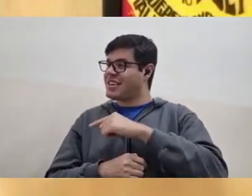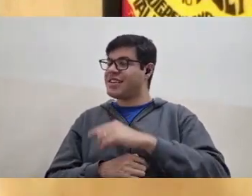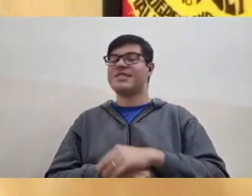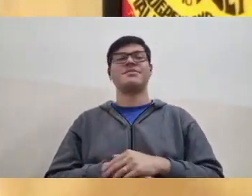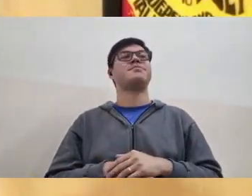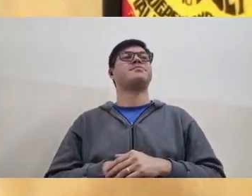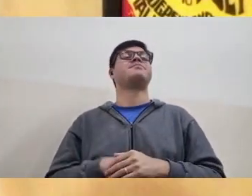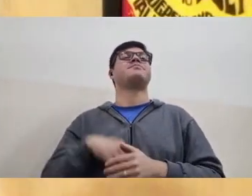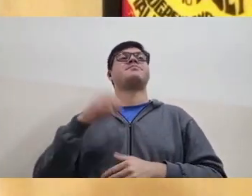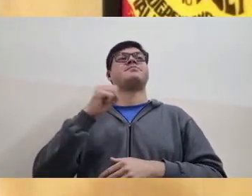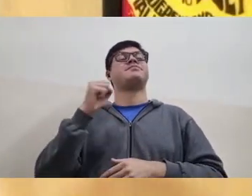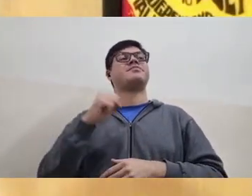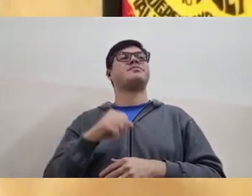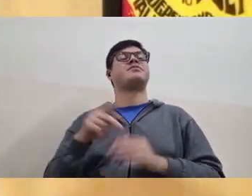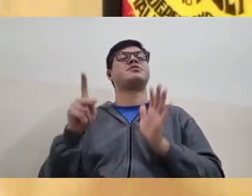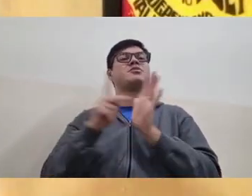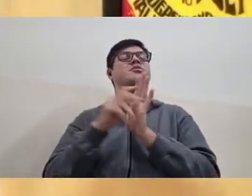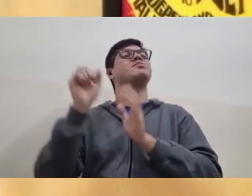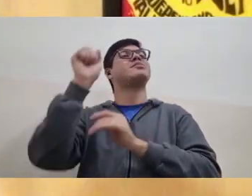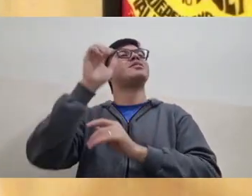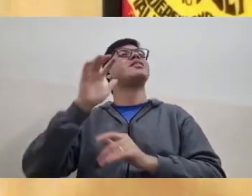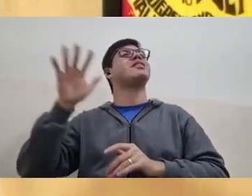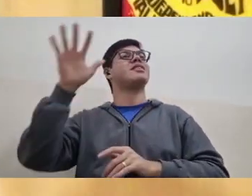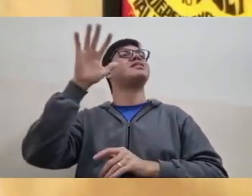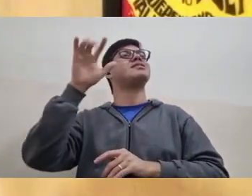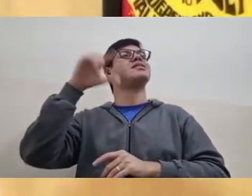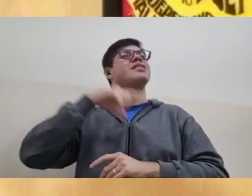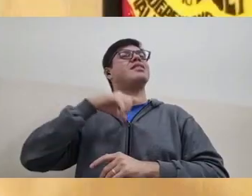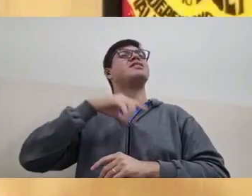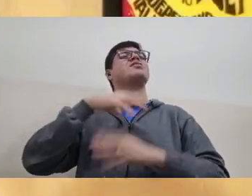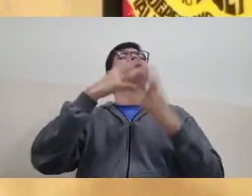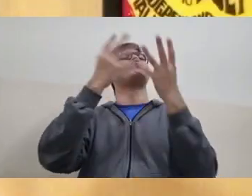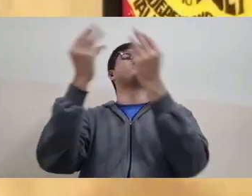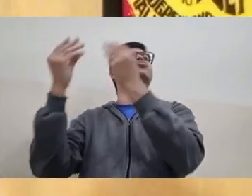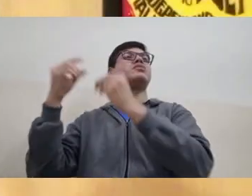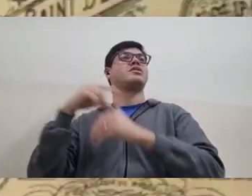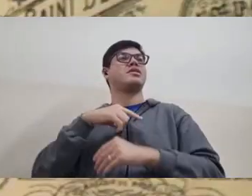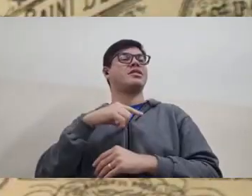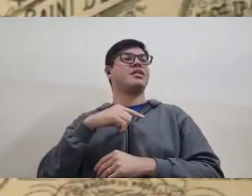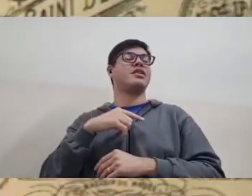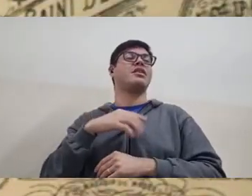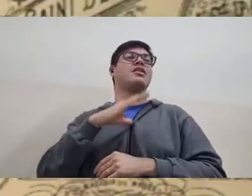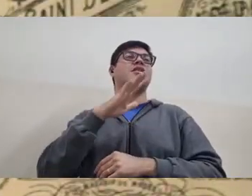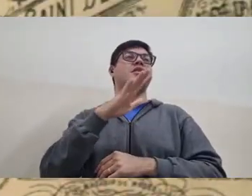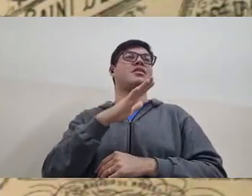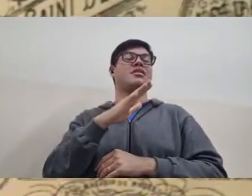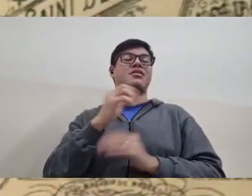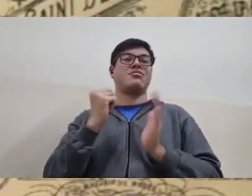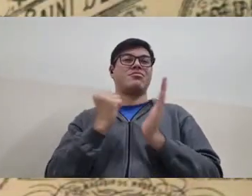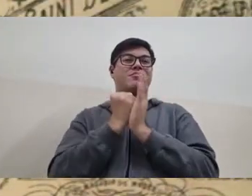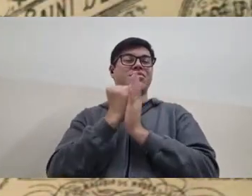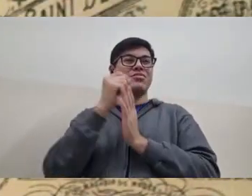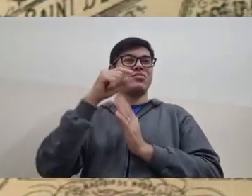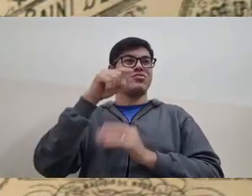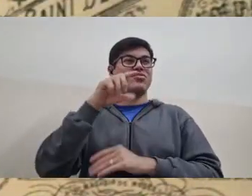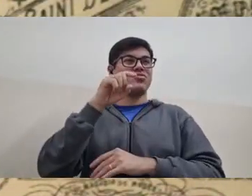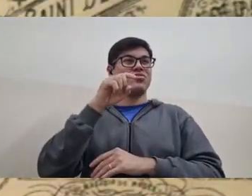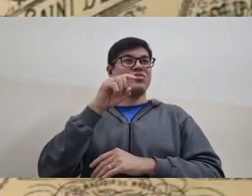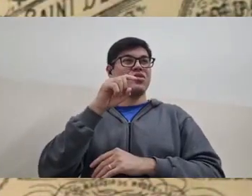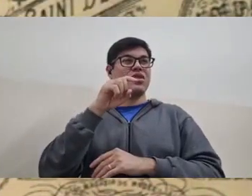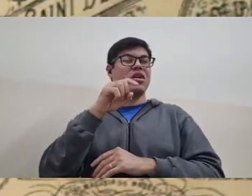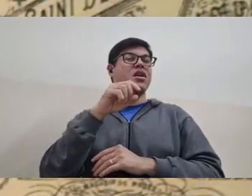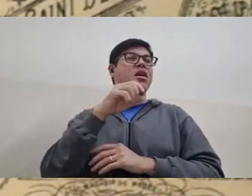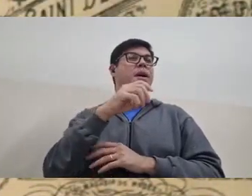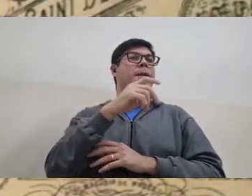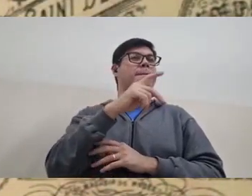bonita, ela não tem impacto negativo para as pessoas, somente na questão dos citricultores, né? Porque ela